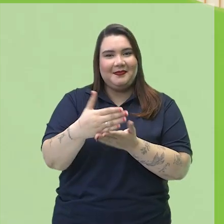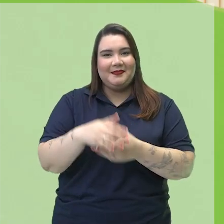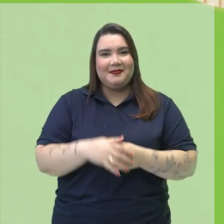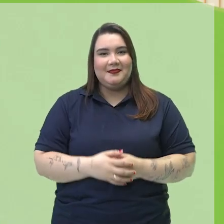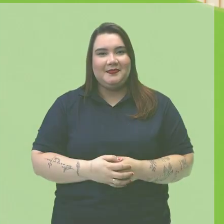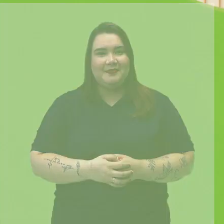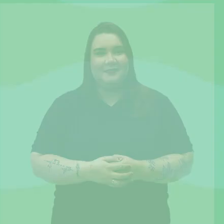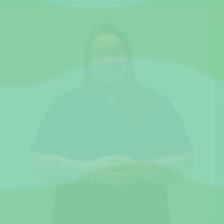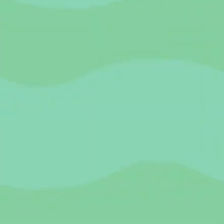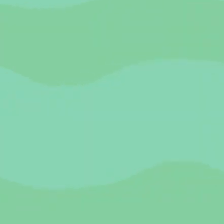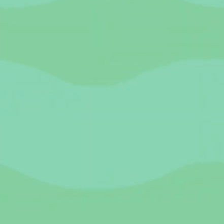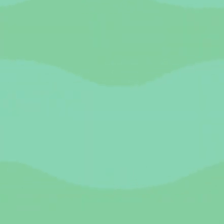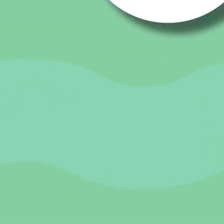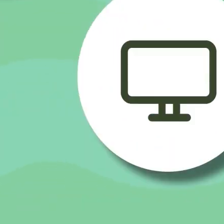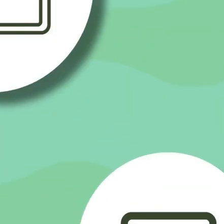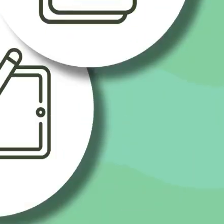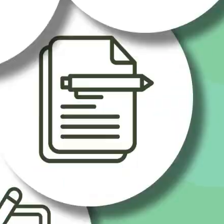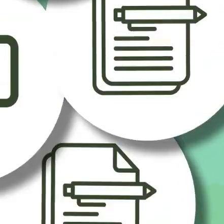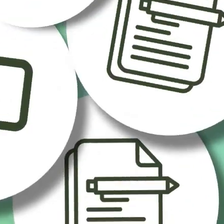aula.